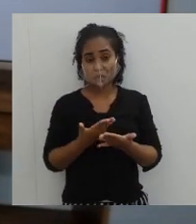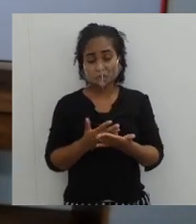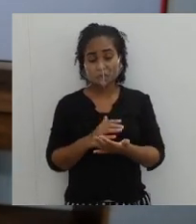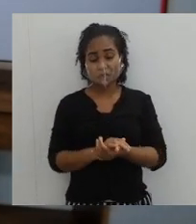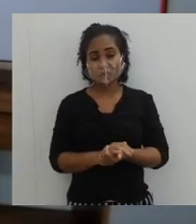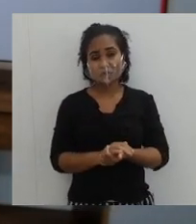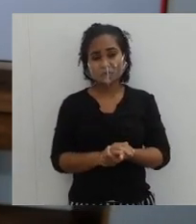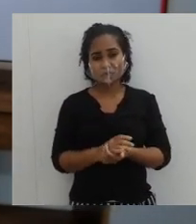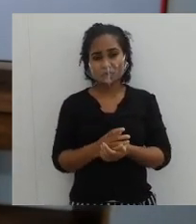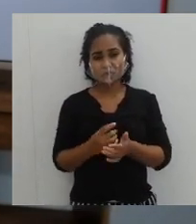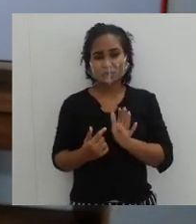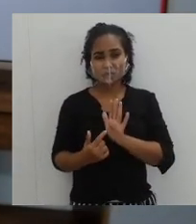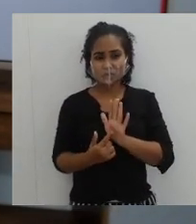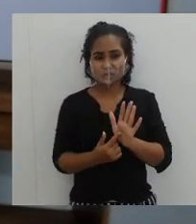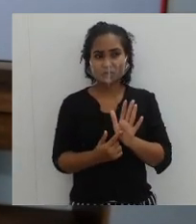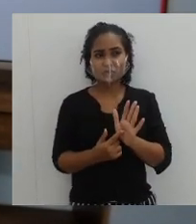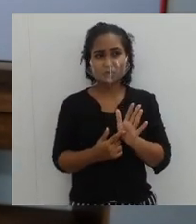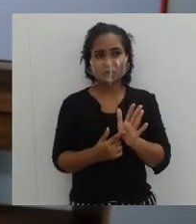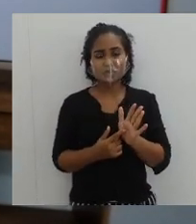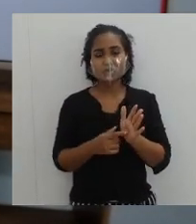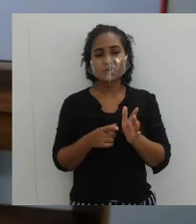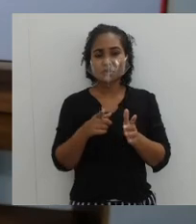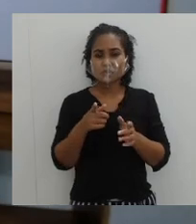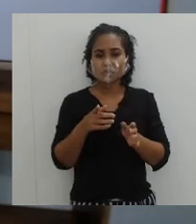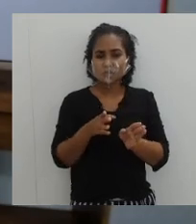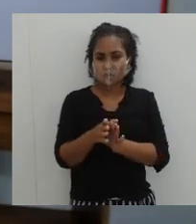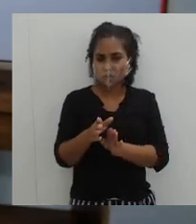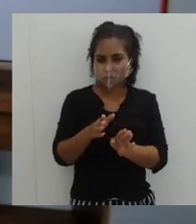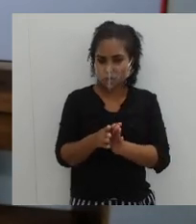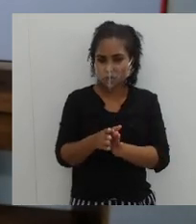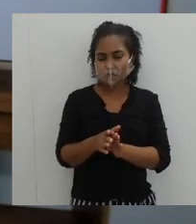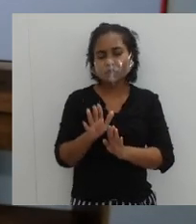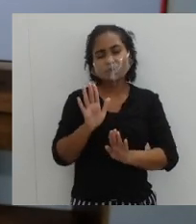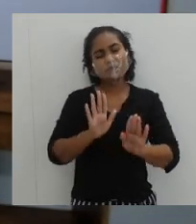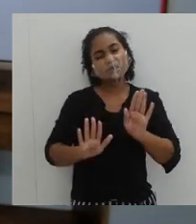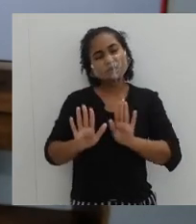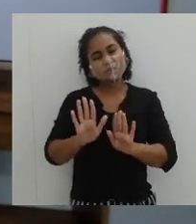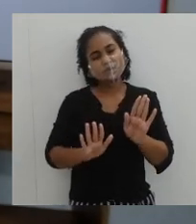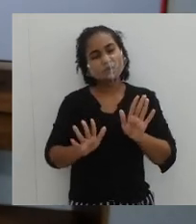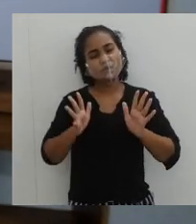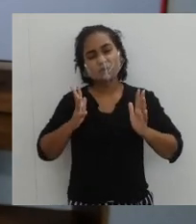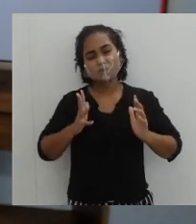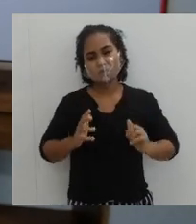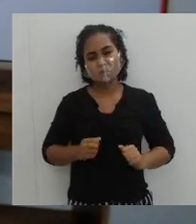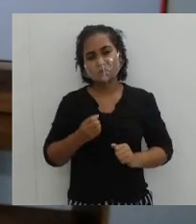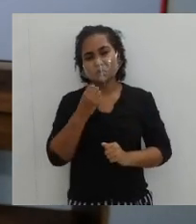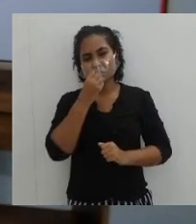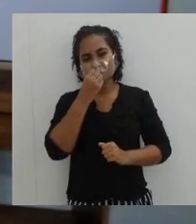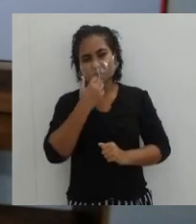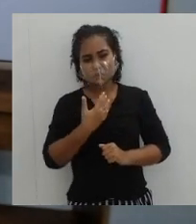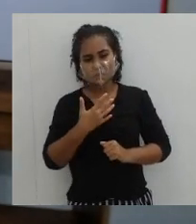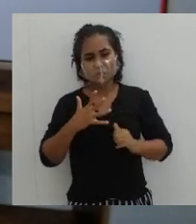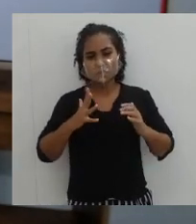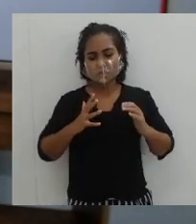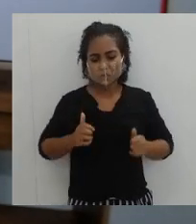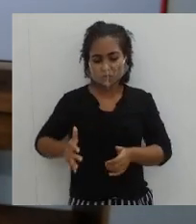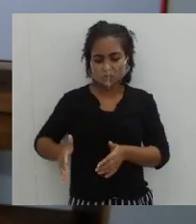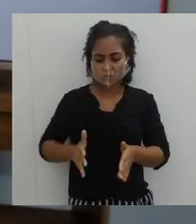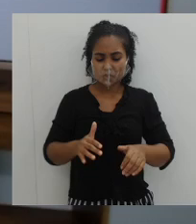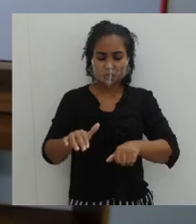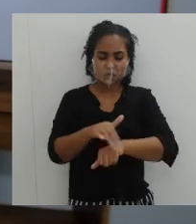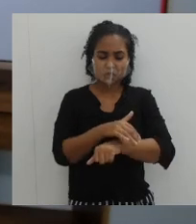né, eu quero deixar o recado para vocês. Se cuida, tem uma higiene legal, tem um saneamento legal e